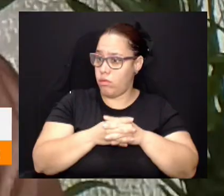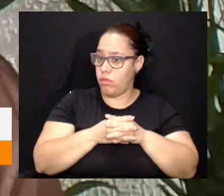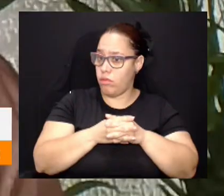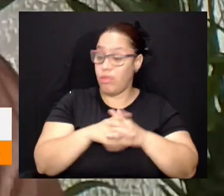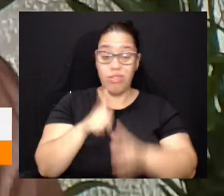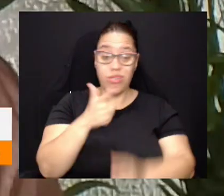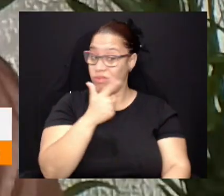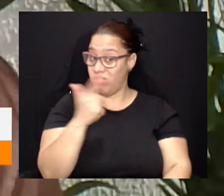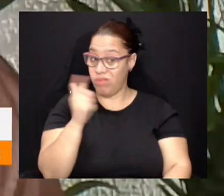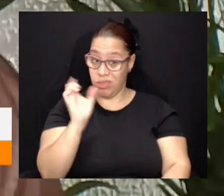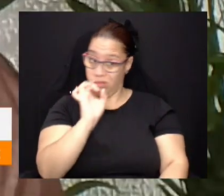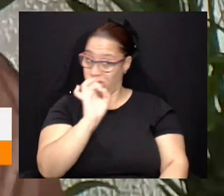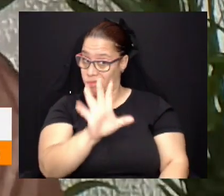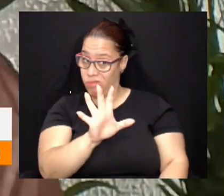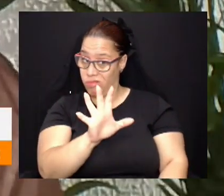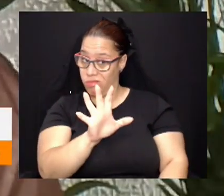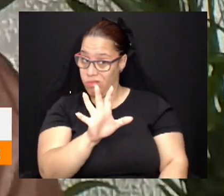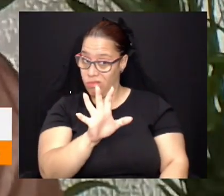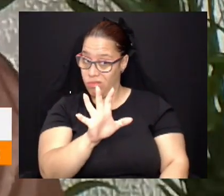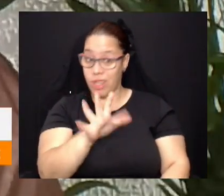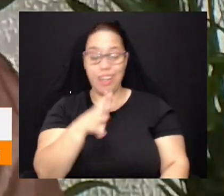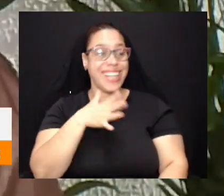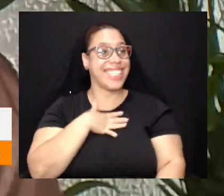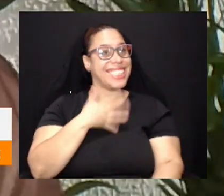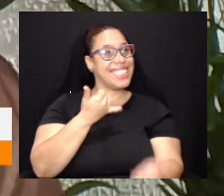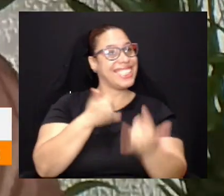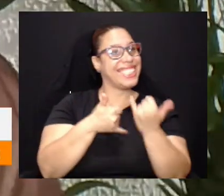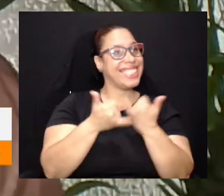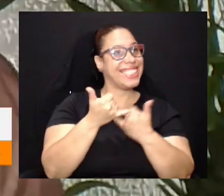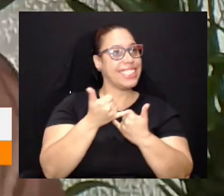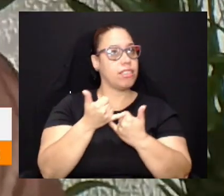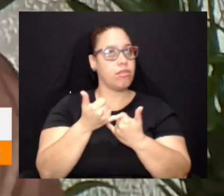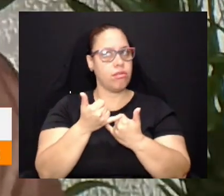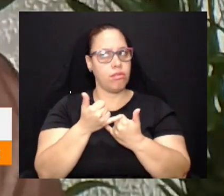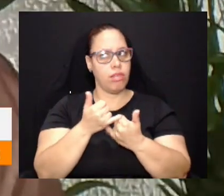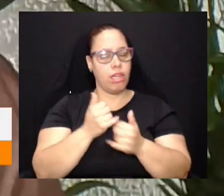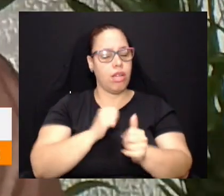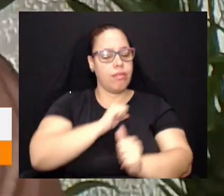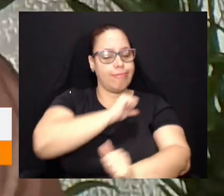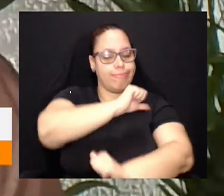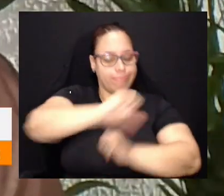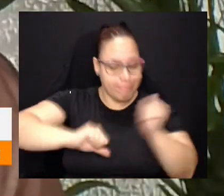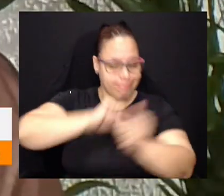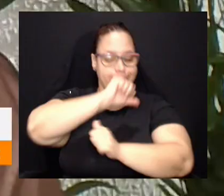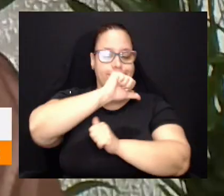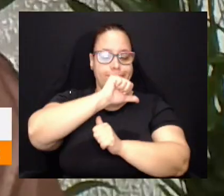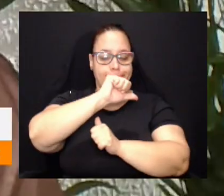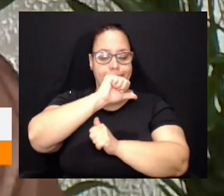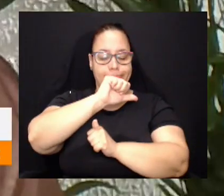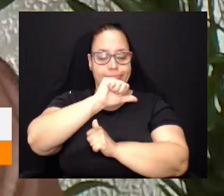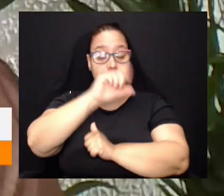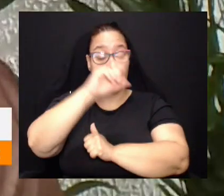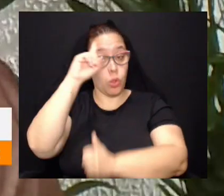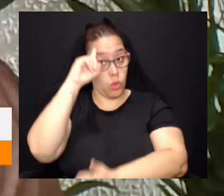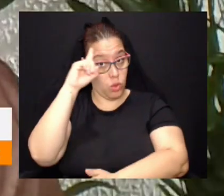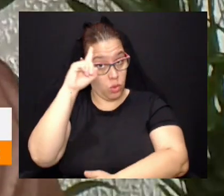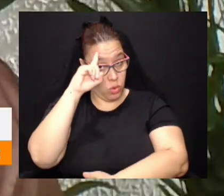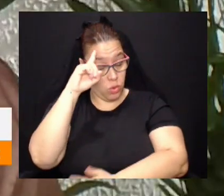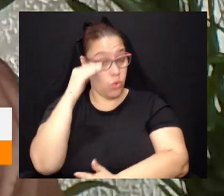para nos entreter, e sim para nos transformar no dia a dia, que é um processo